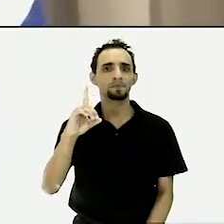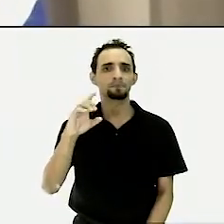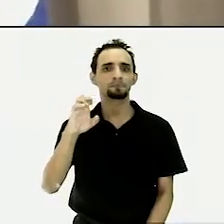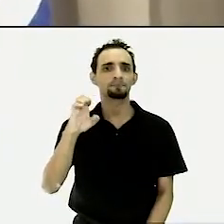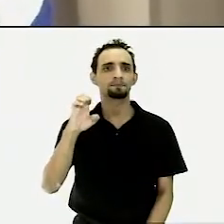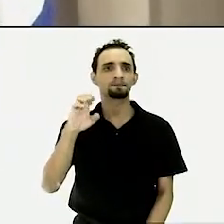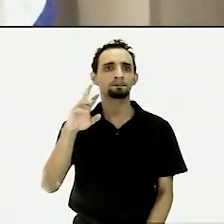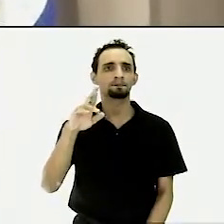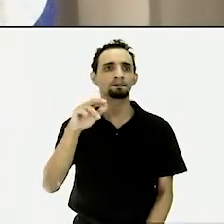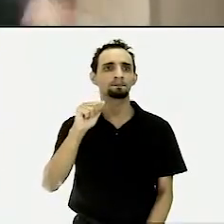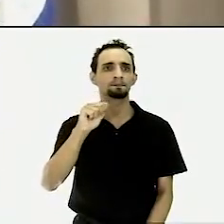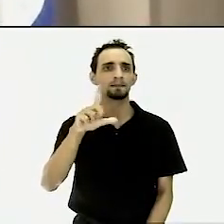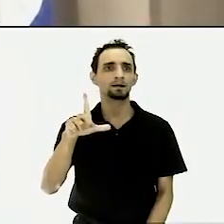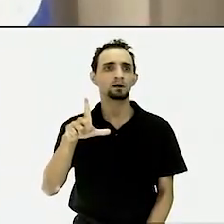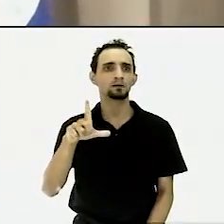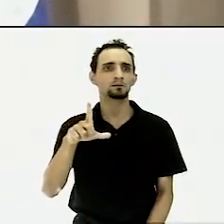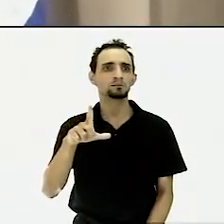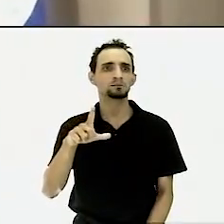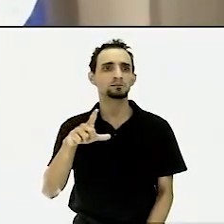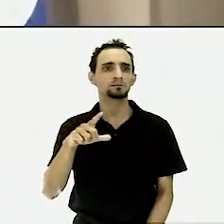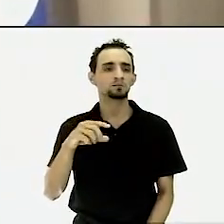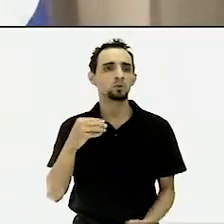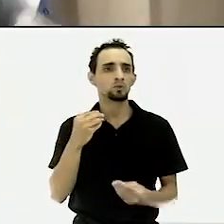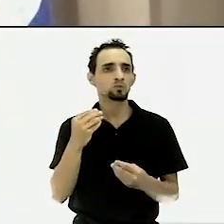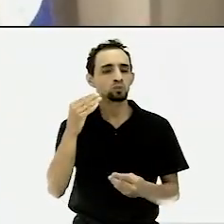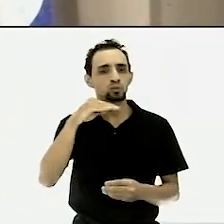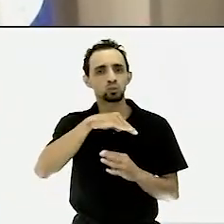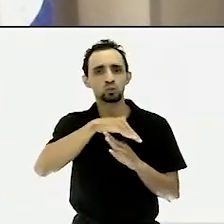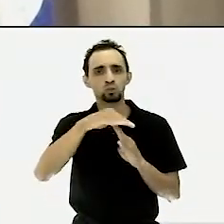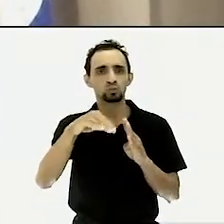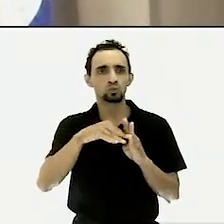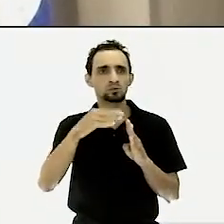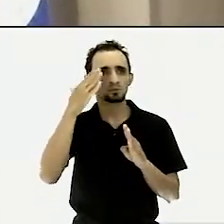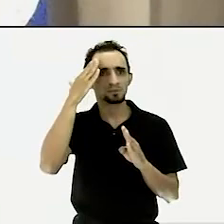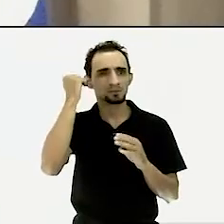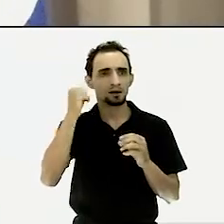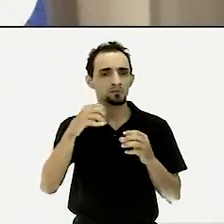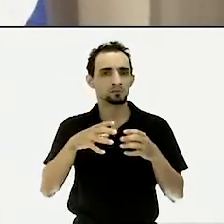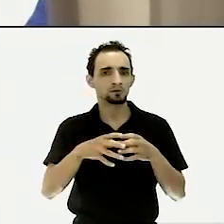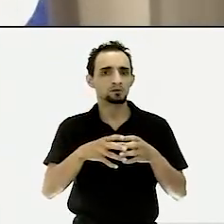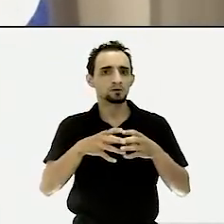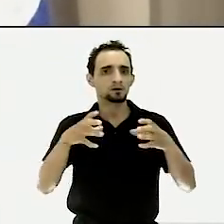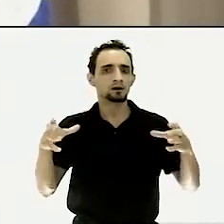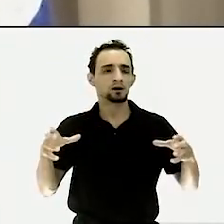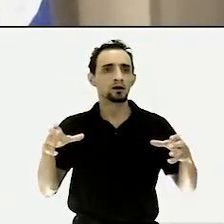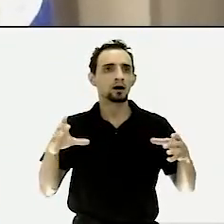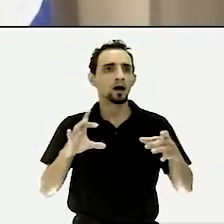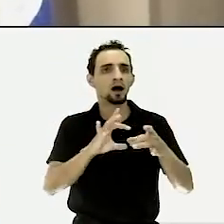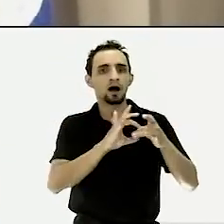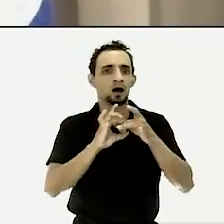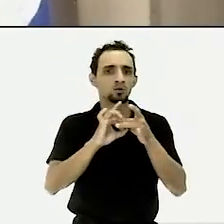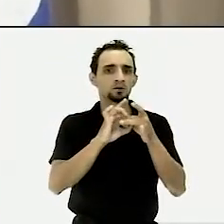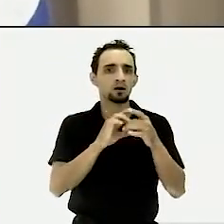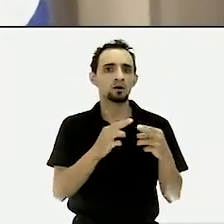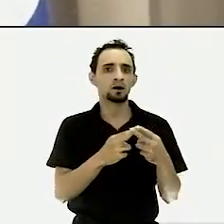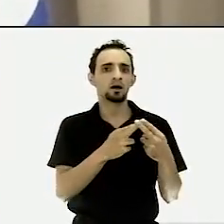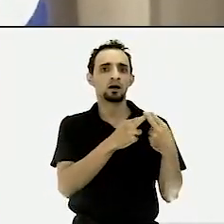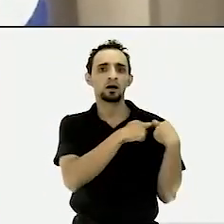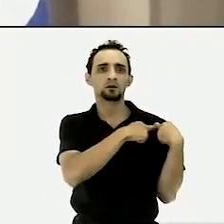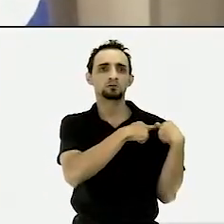nós possamos usar. Rosa sabe disso, Marco sabe disso, o que é um transporte 3 horas da manhã debaixo de